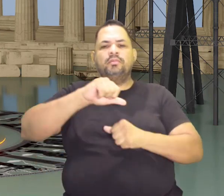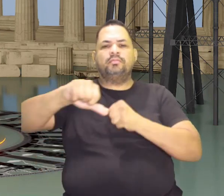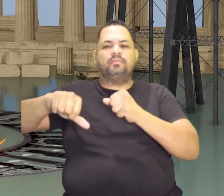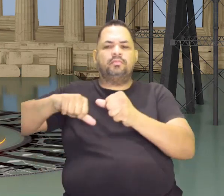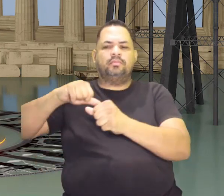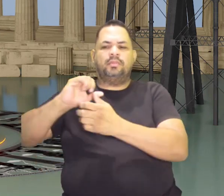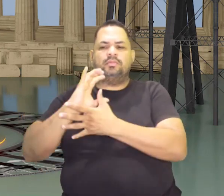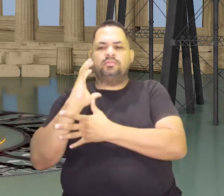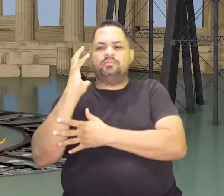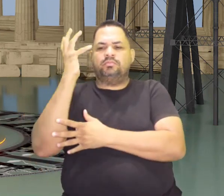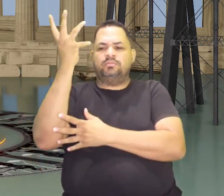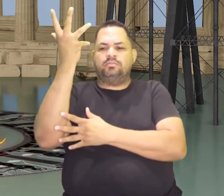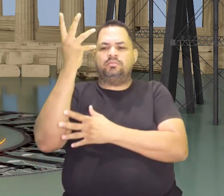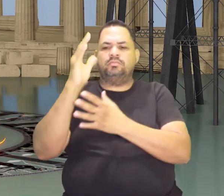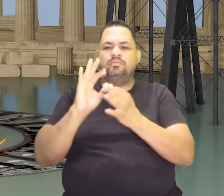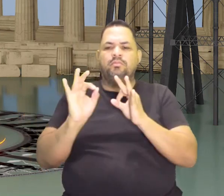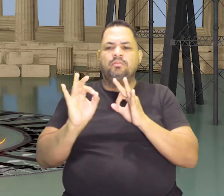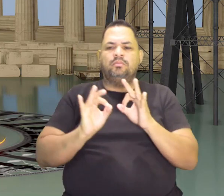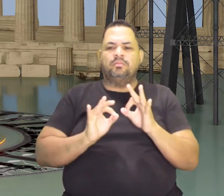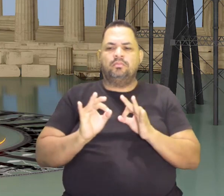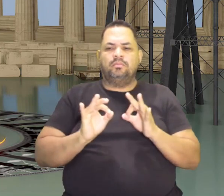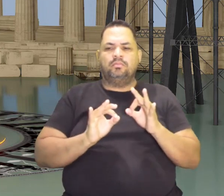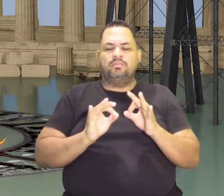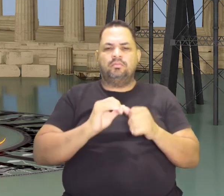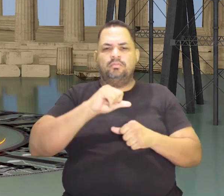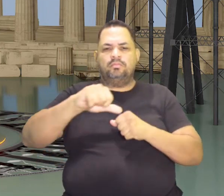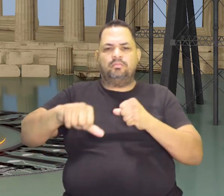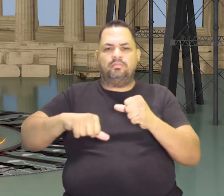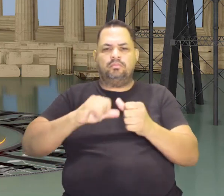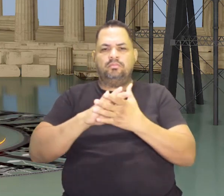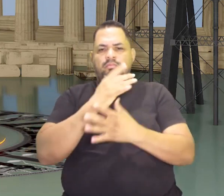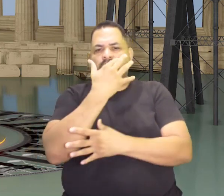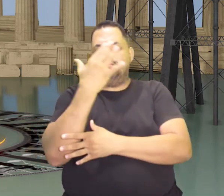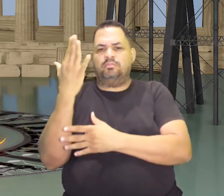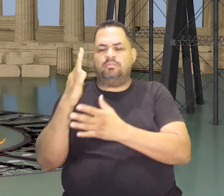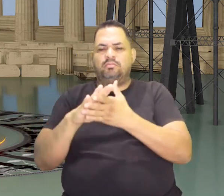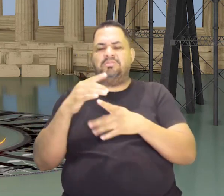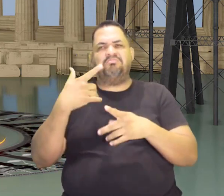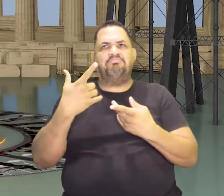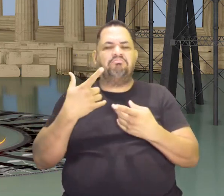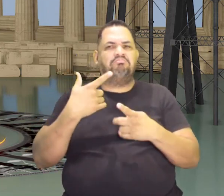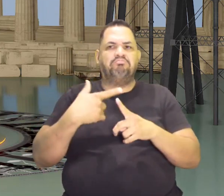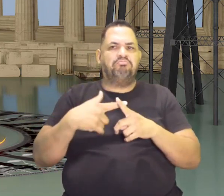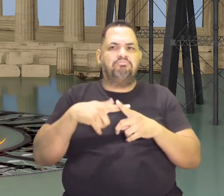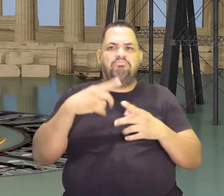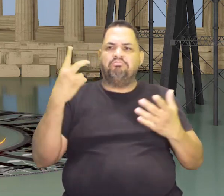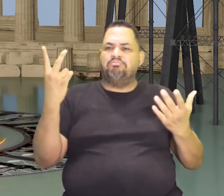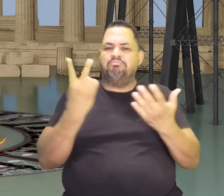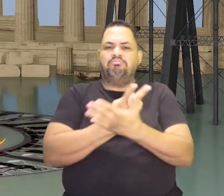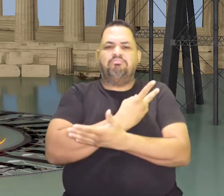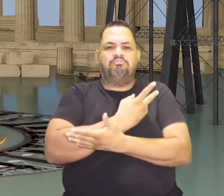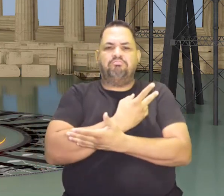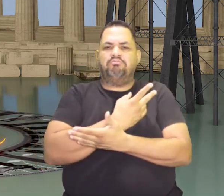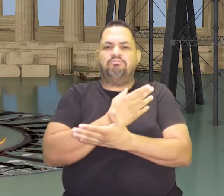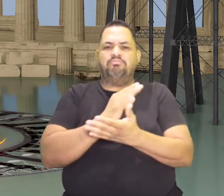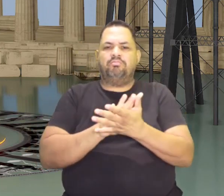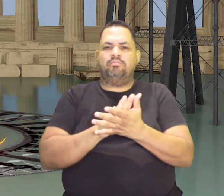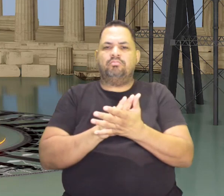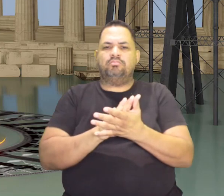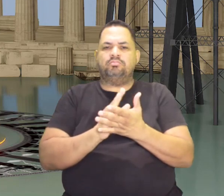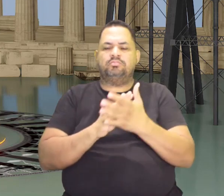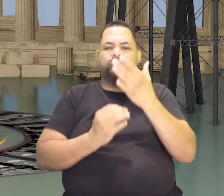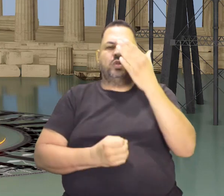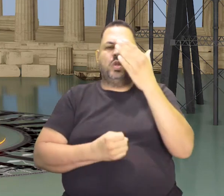Mudanças climáticas, no caso, por modificações na natureza ou por algum motivo. Então, além daquele momento, se teve